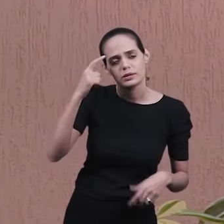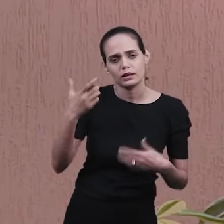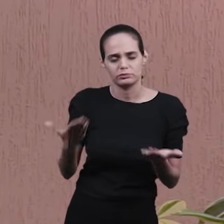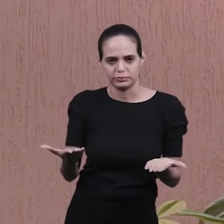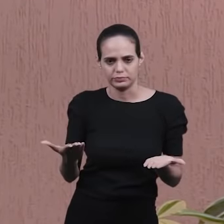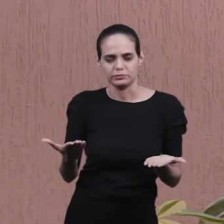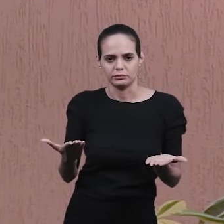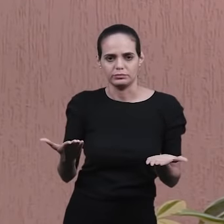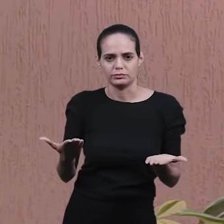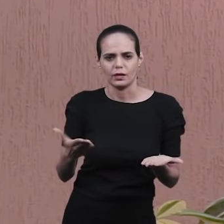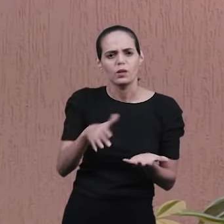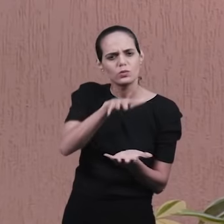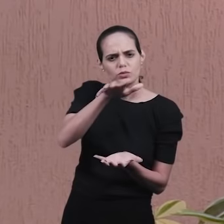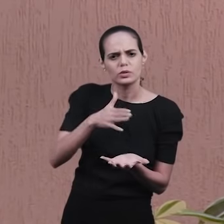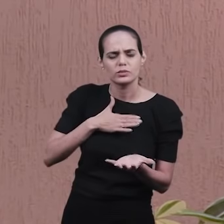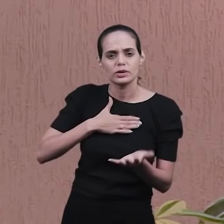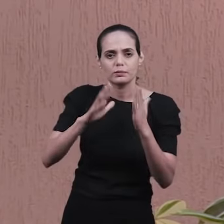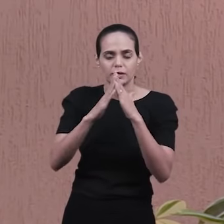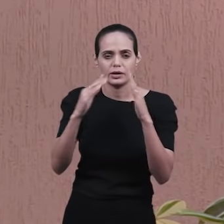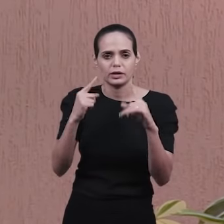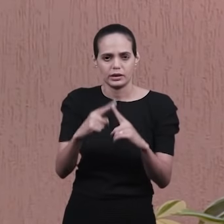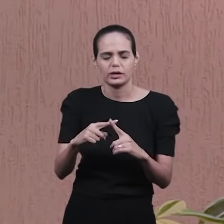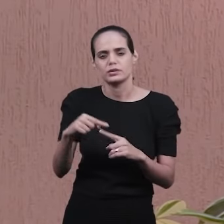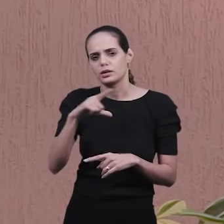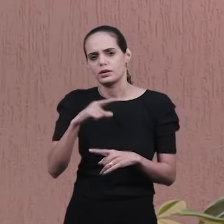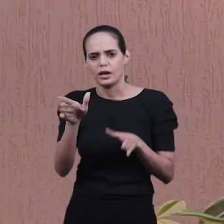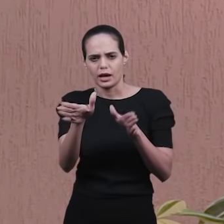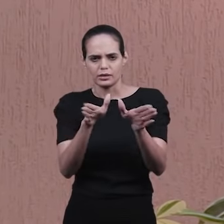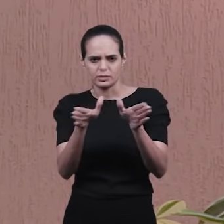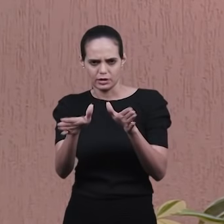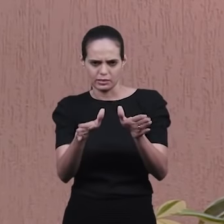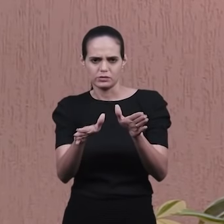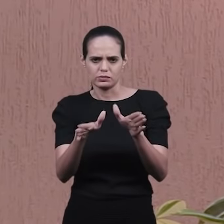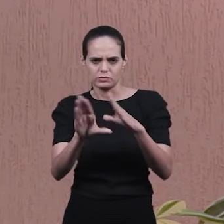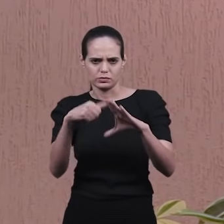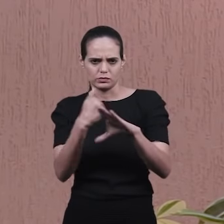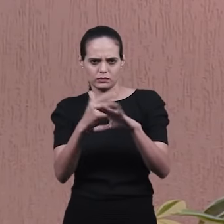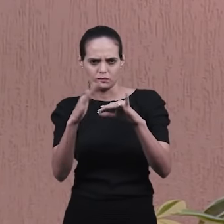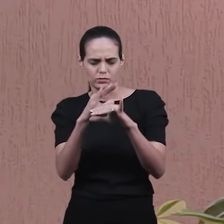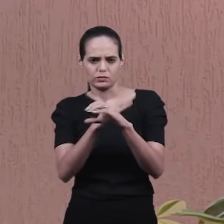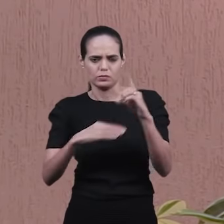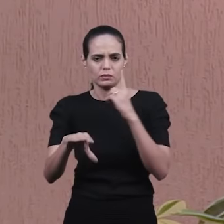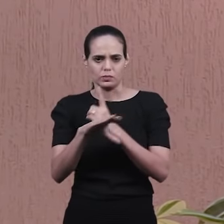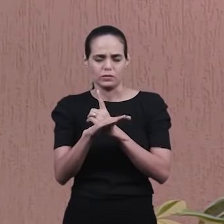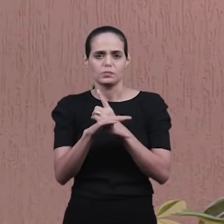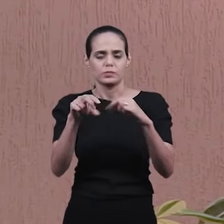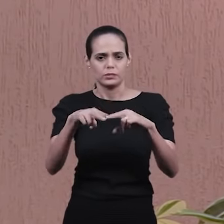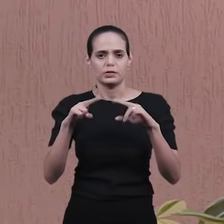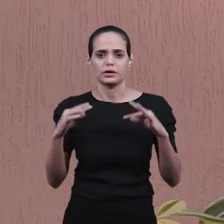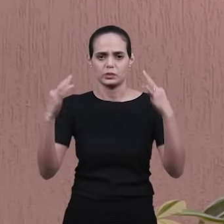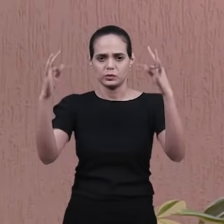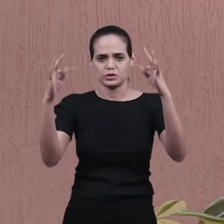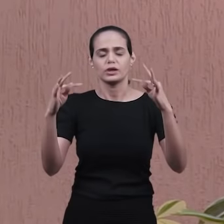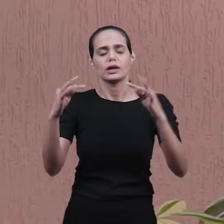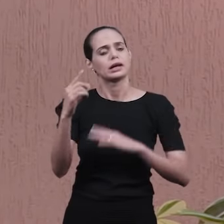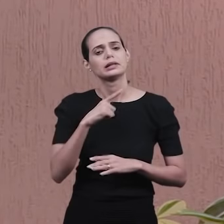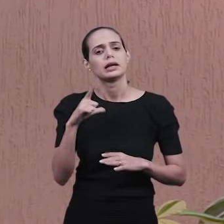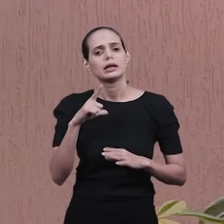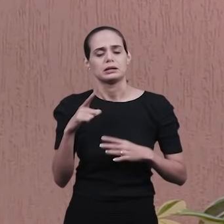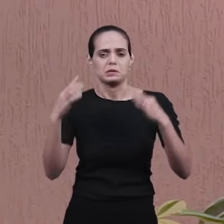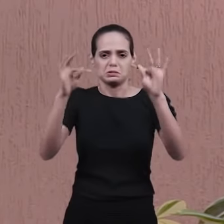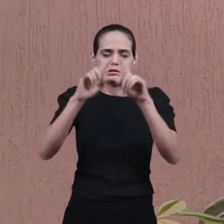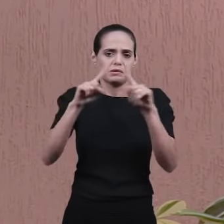eles estão tendo acesso a esses cultos por causa da tecnologia ou não? Eles têm a tecnologia, mas muitas vezes eles não sabem